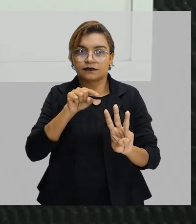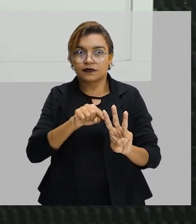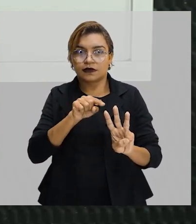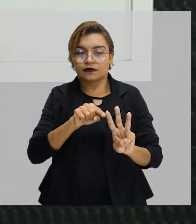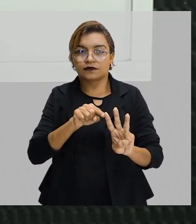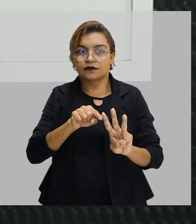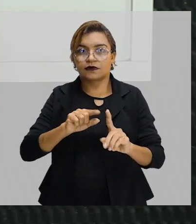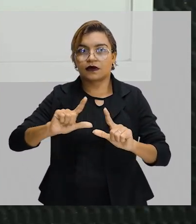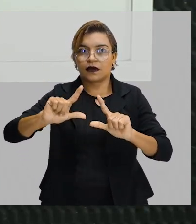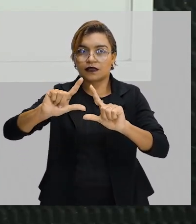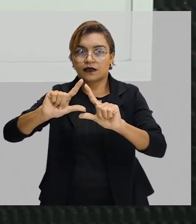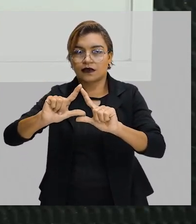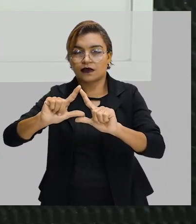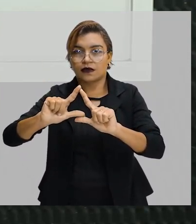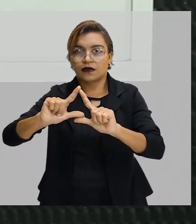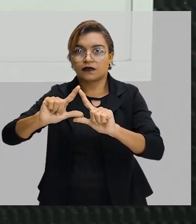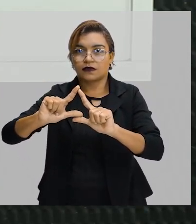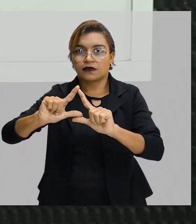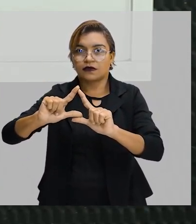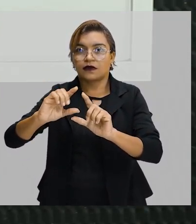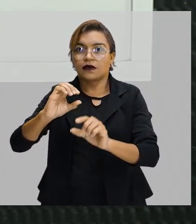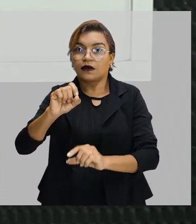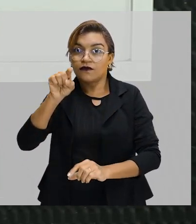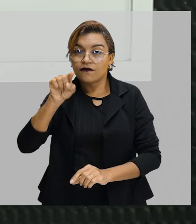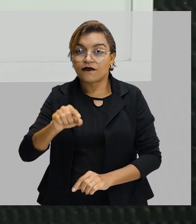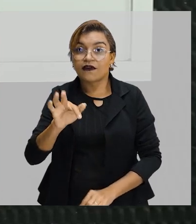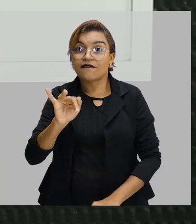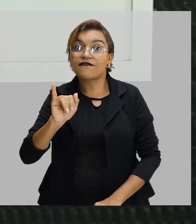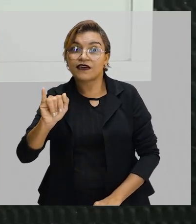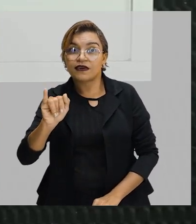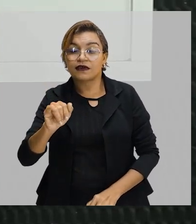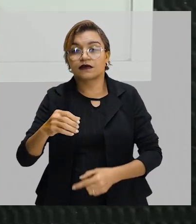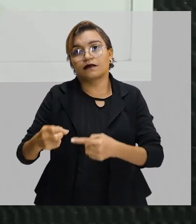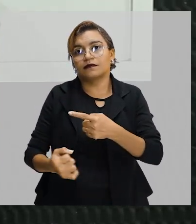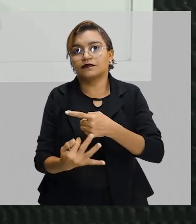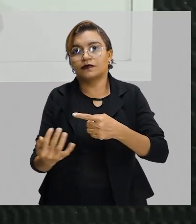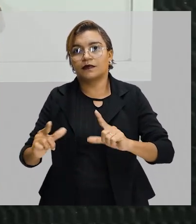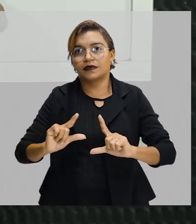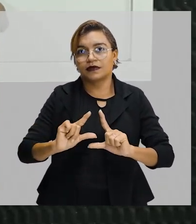ΔΦ sobre ΔT, certo? Que isso no final